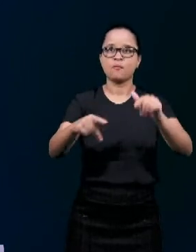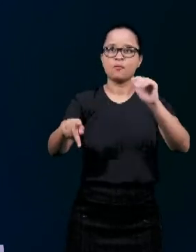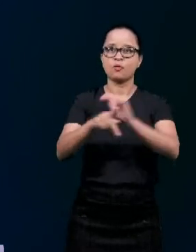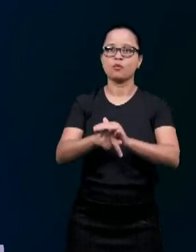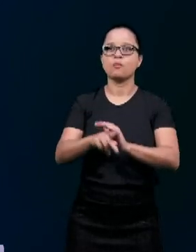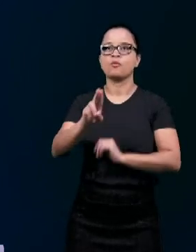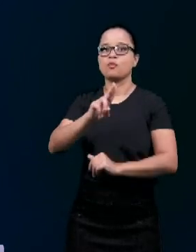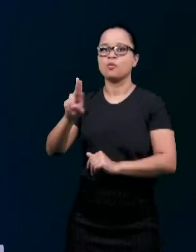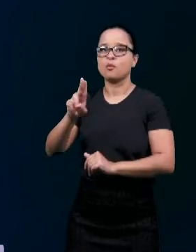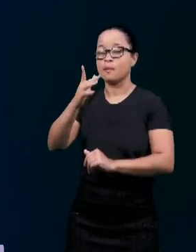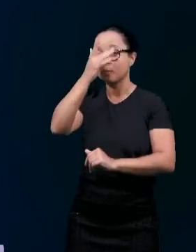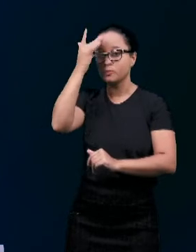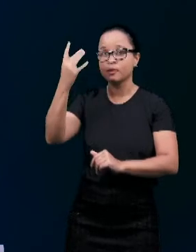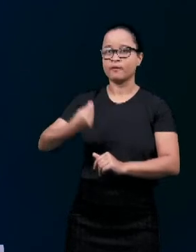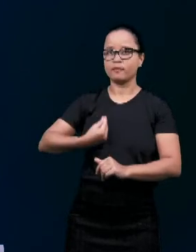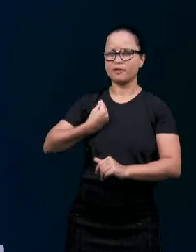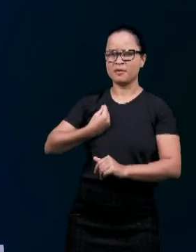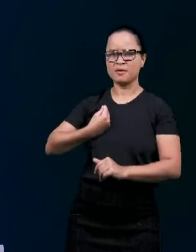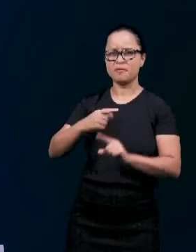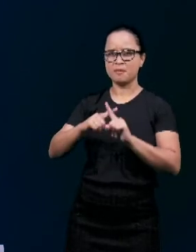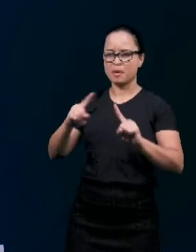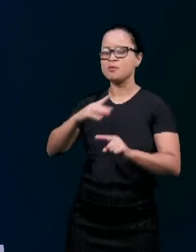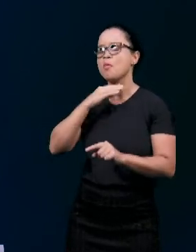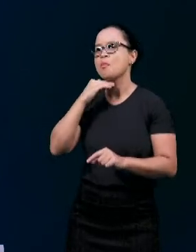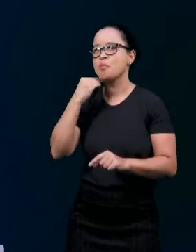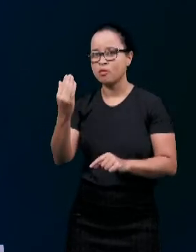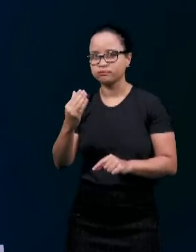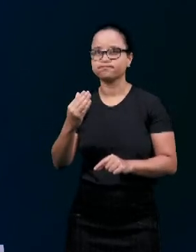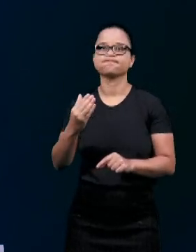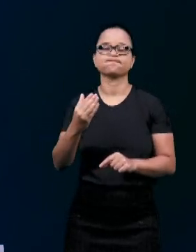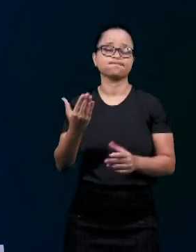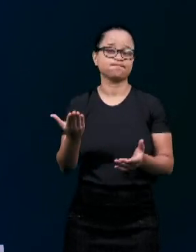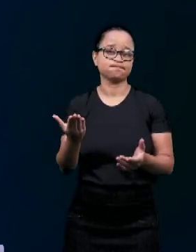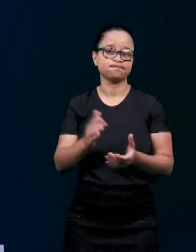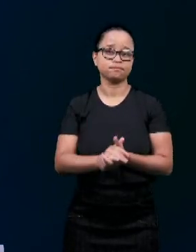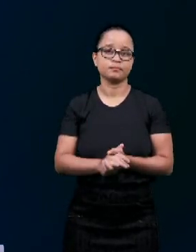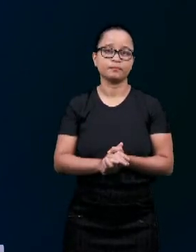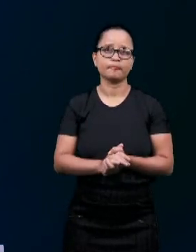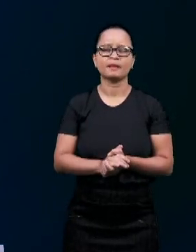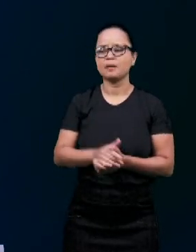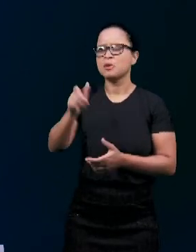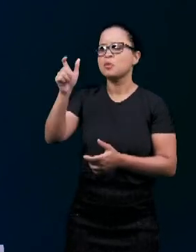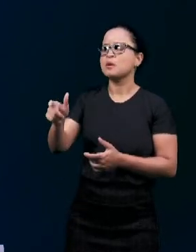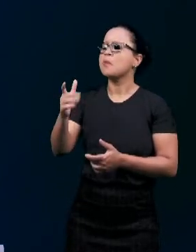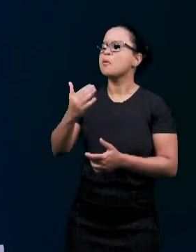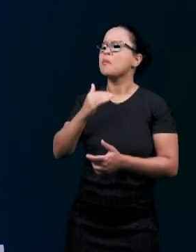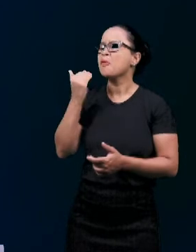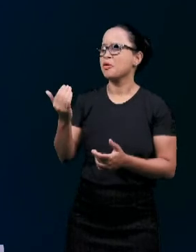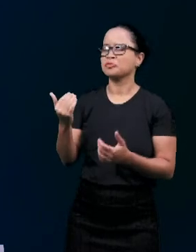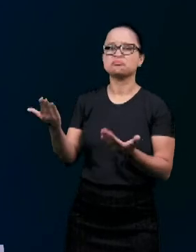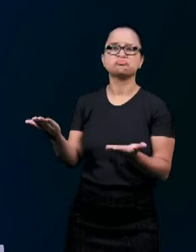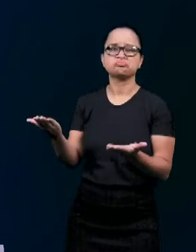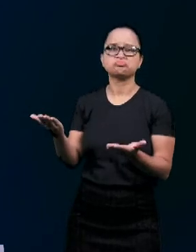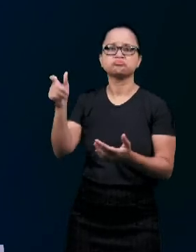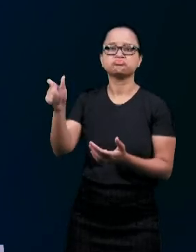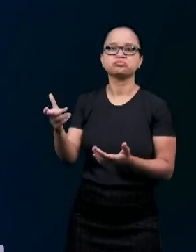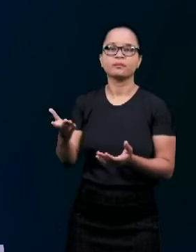está morta. E na alternativa B, ela pergunta: quem estava morto? Quem estava morto eram aqueles